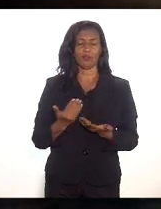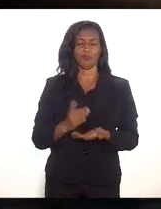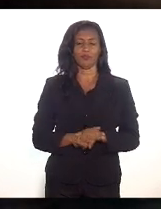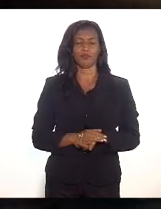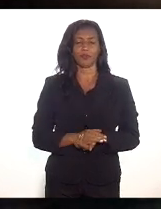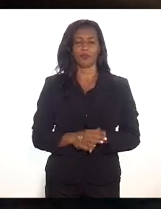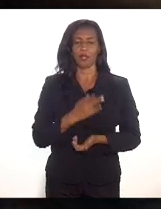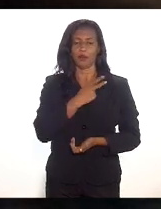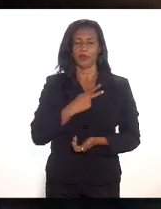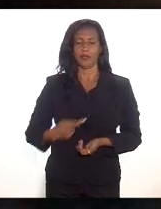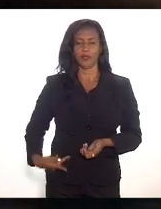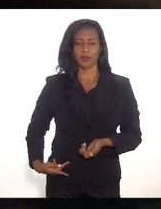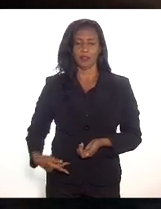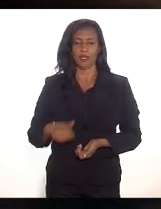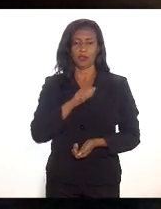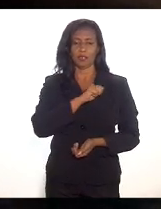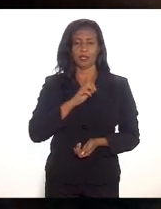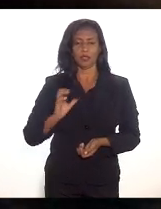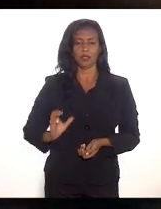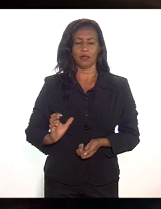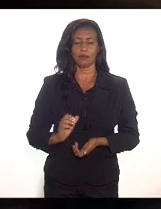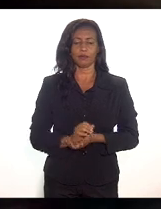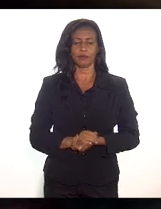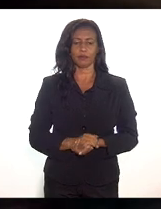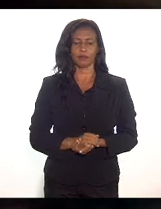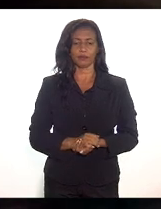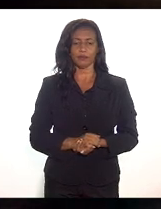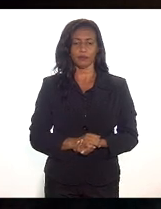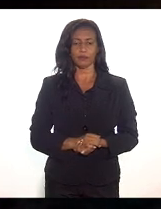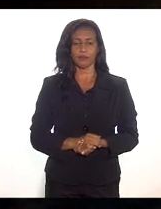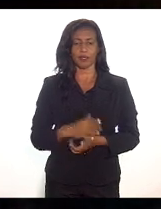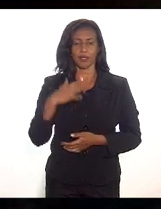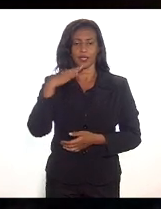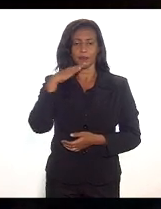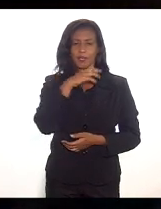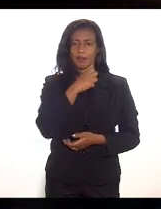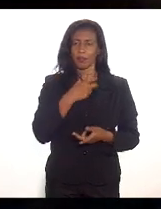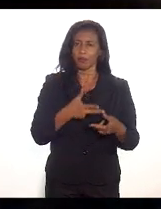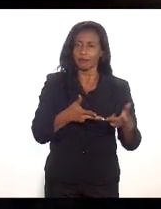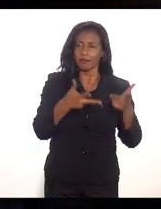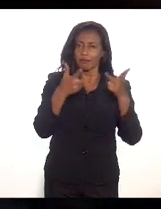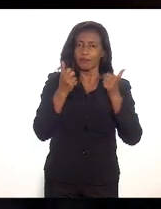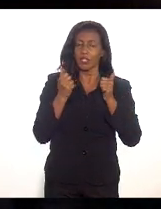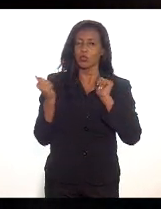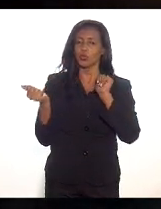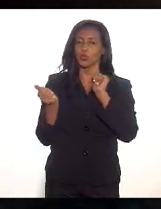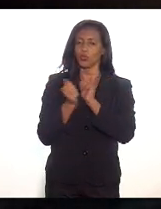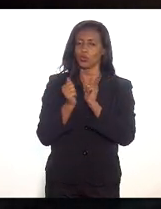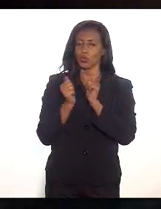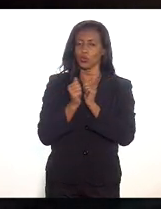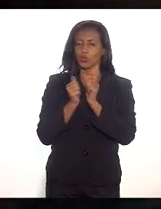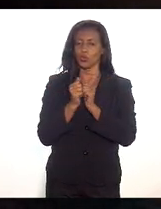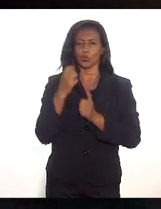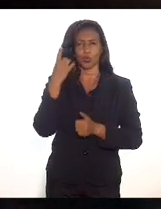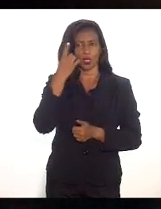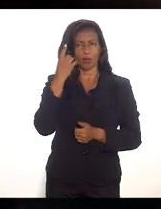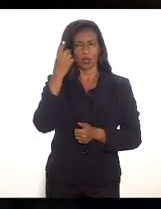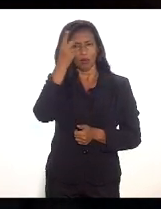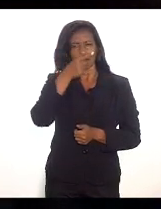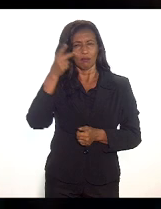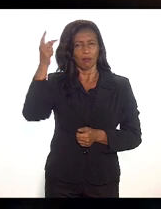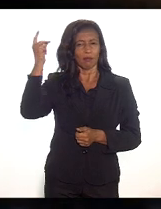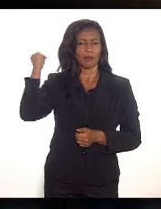nosso presidente, André Siciliano, que percebeu, junto com vocês, os deputados mais antigos, lá